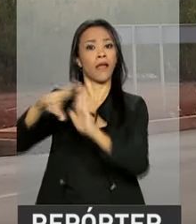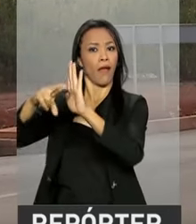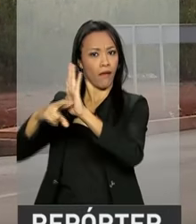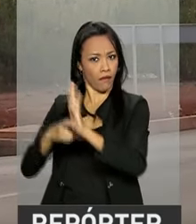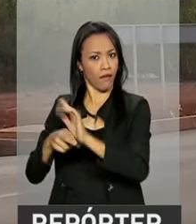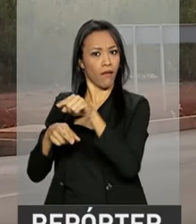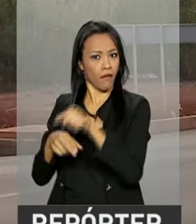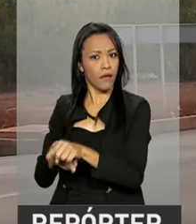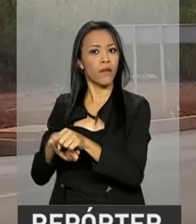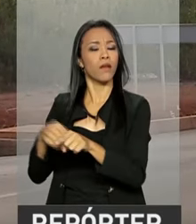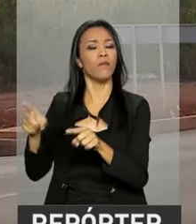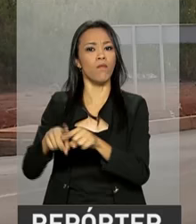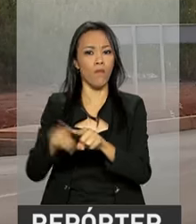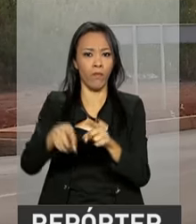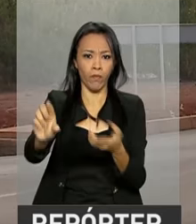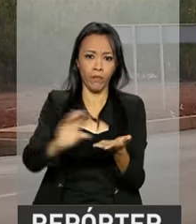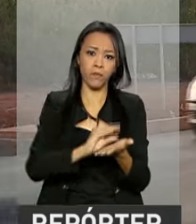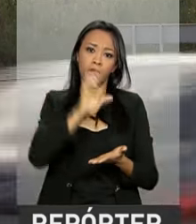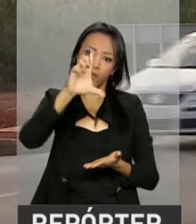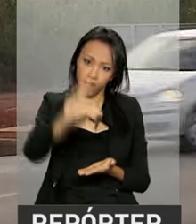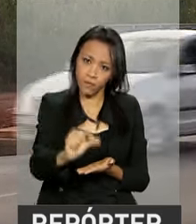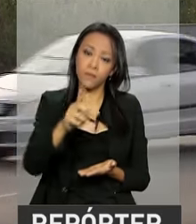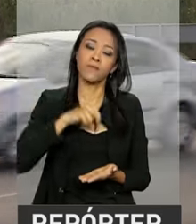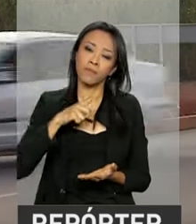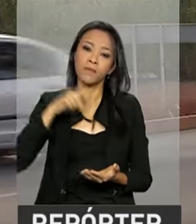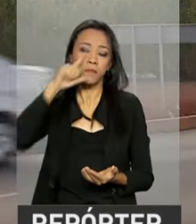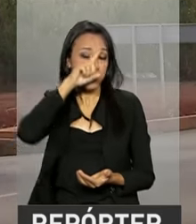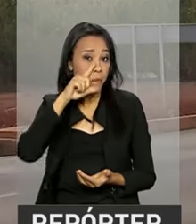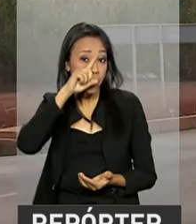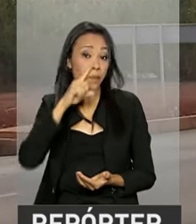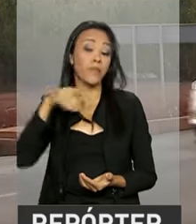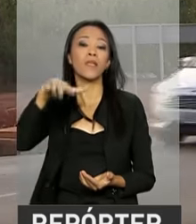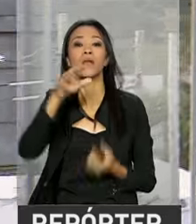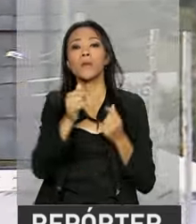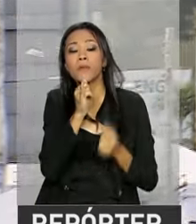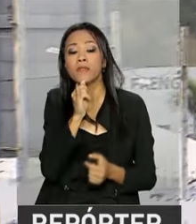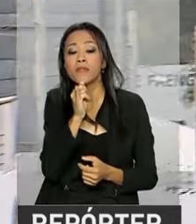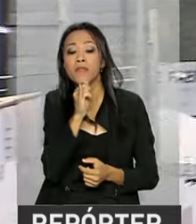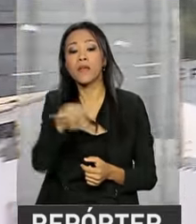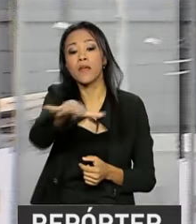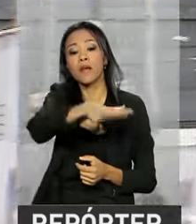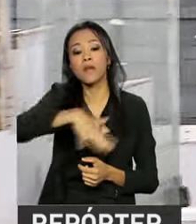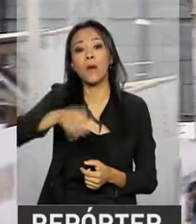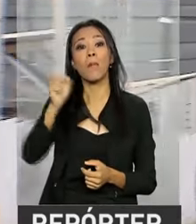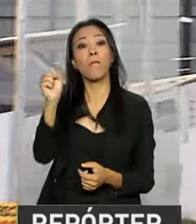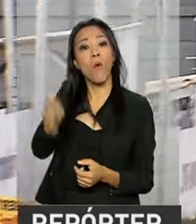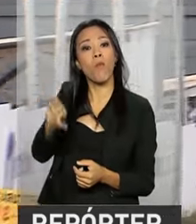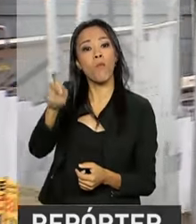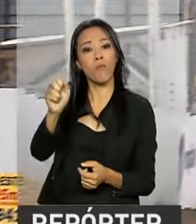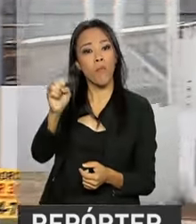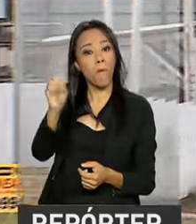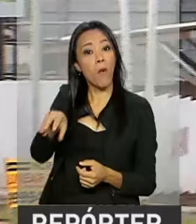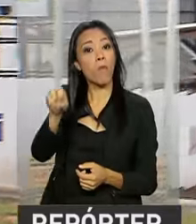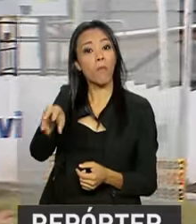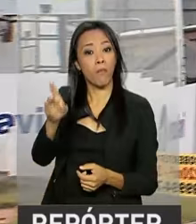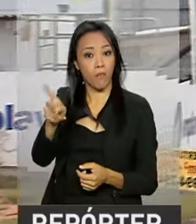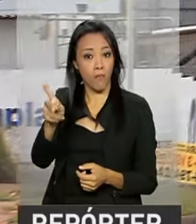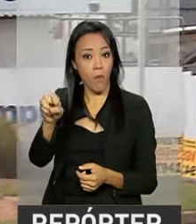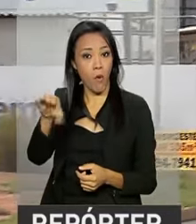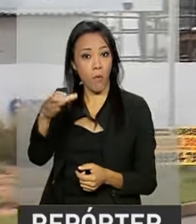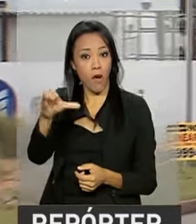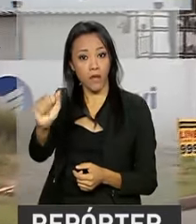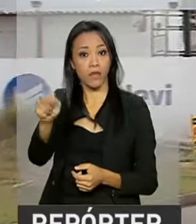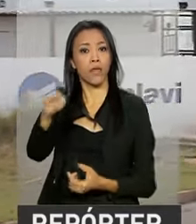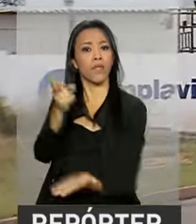passa a ser menor e existem riscos para por exemplo a poupança que tem uma remuneração fixa